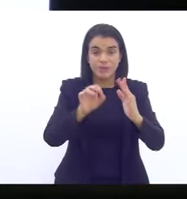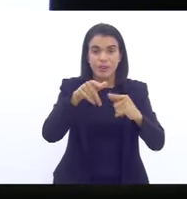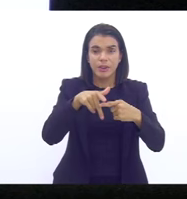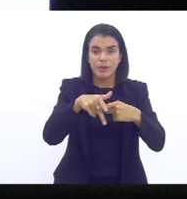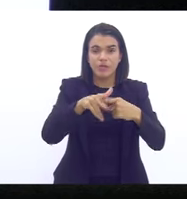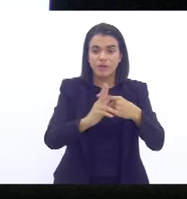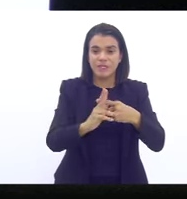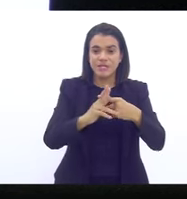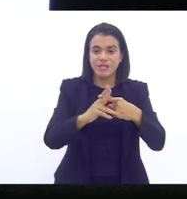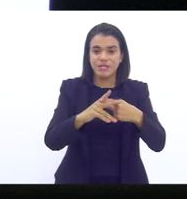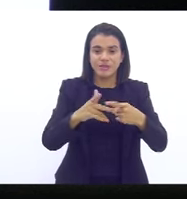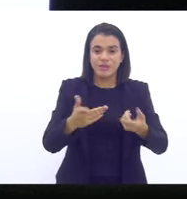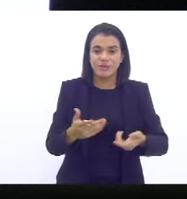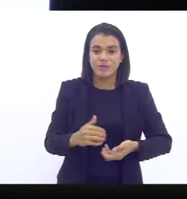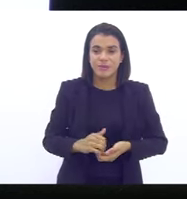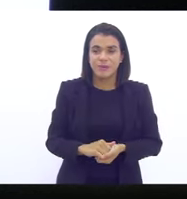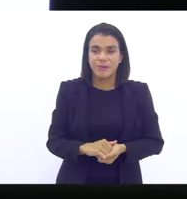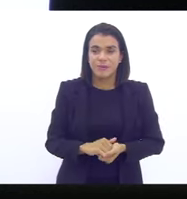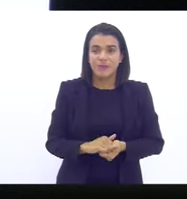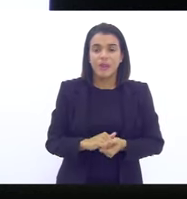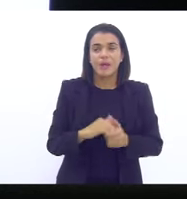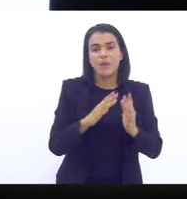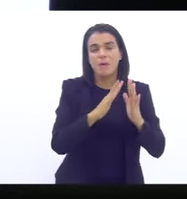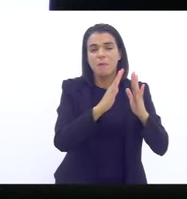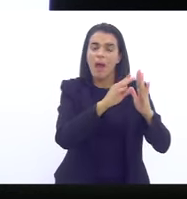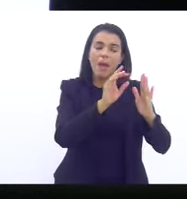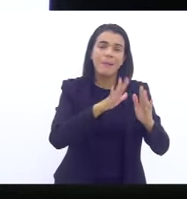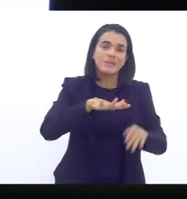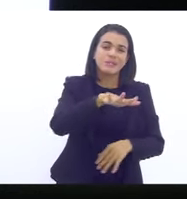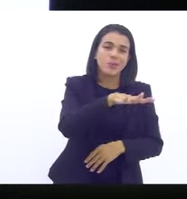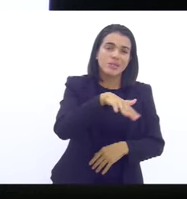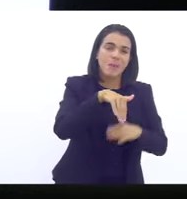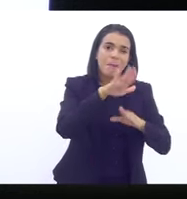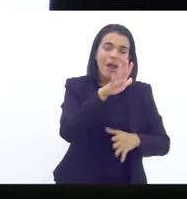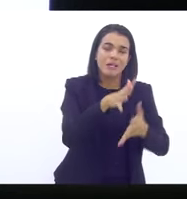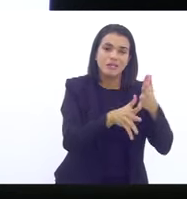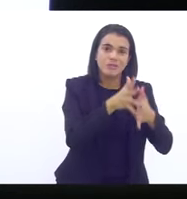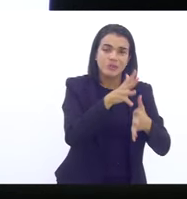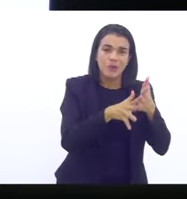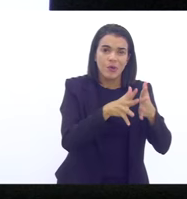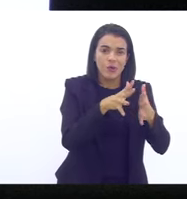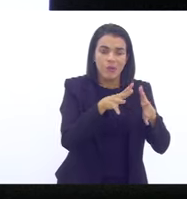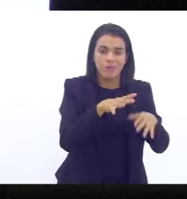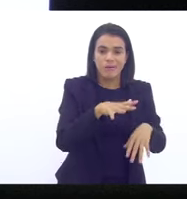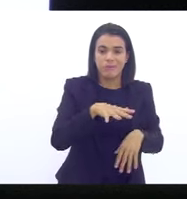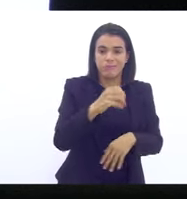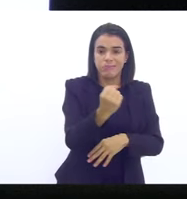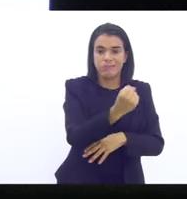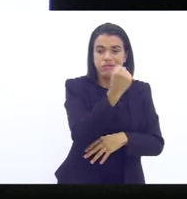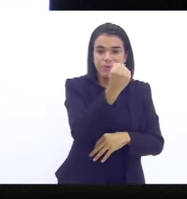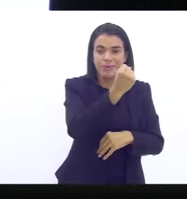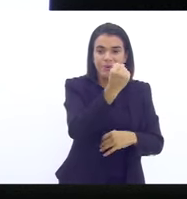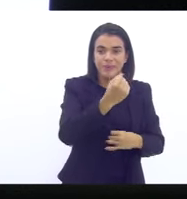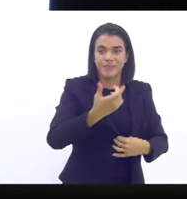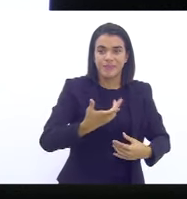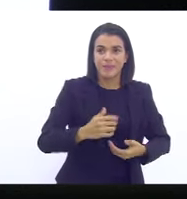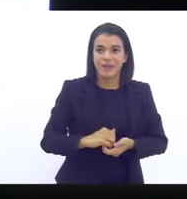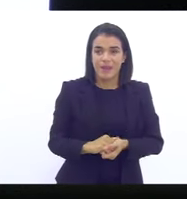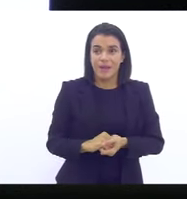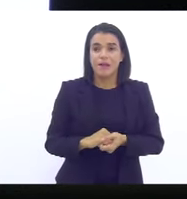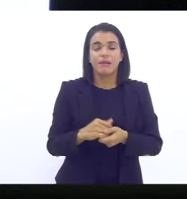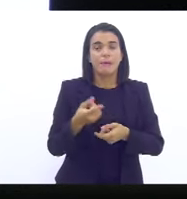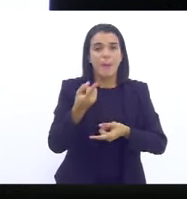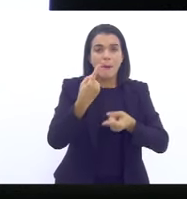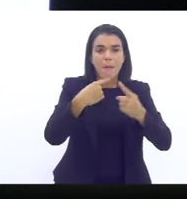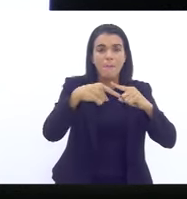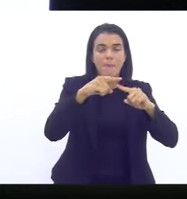recuperados. Os demais casos referem-se a casos mais complexos, né, onde você precisava de uma reconstrução